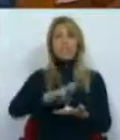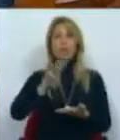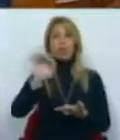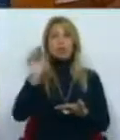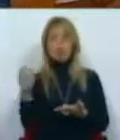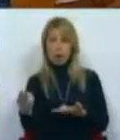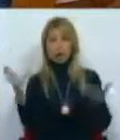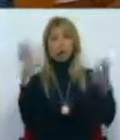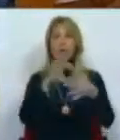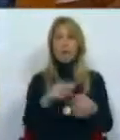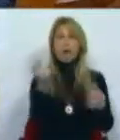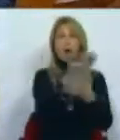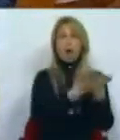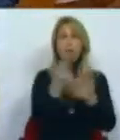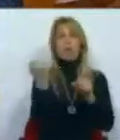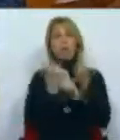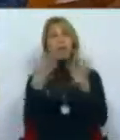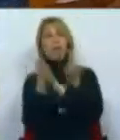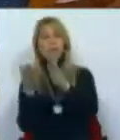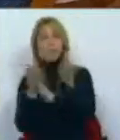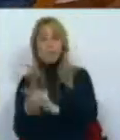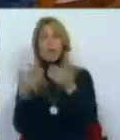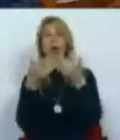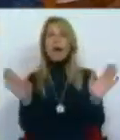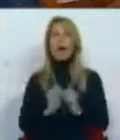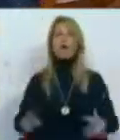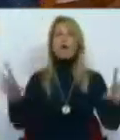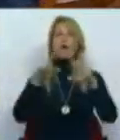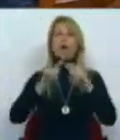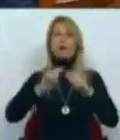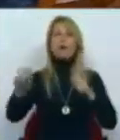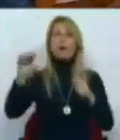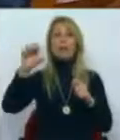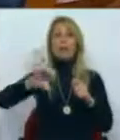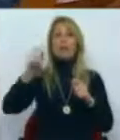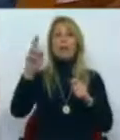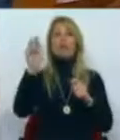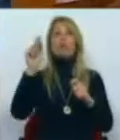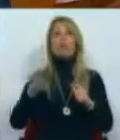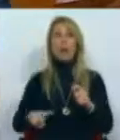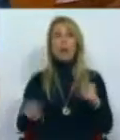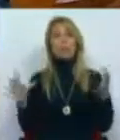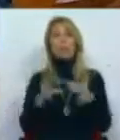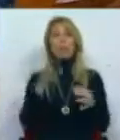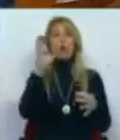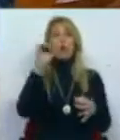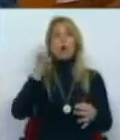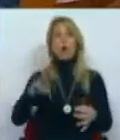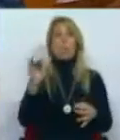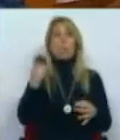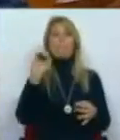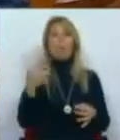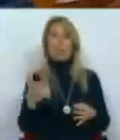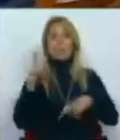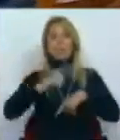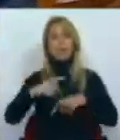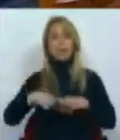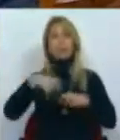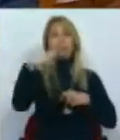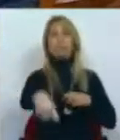emprego. Abertura de novas linhas do CREN no âmbito do Compete. Moratória do prazo